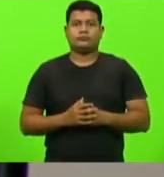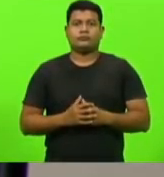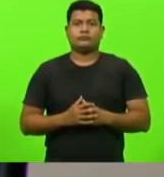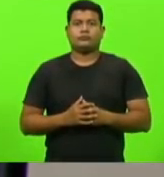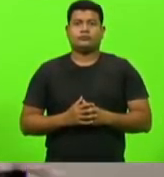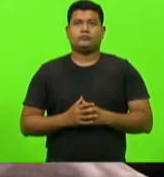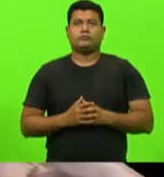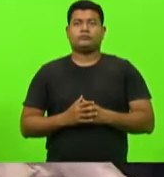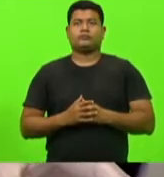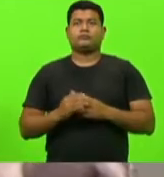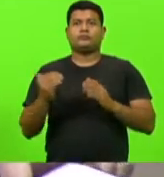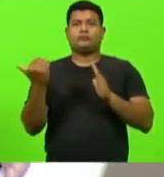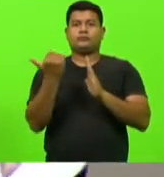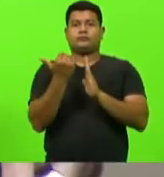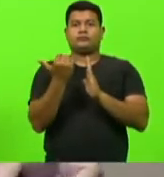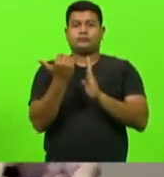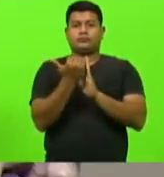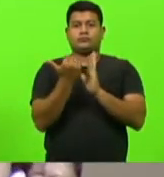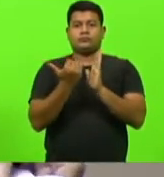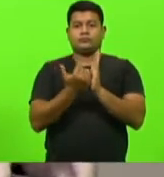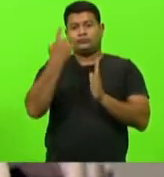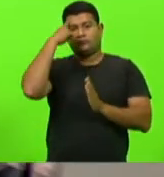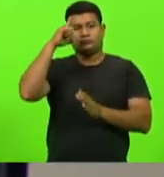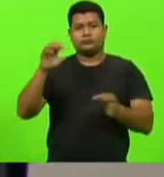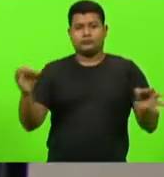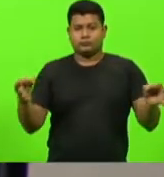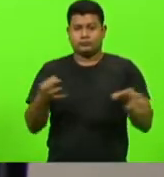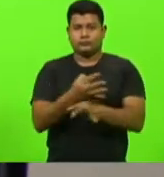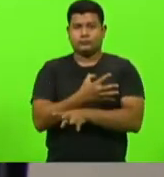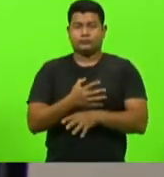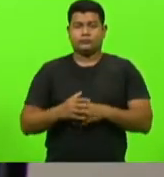Fim da ordem do dia.